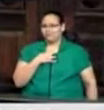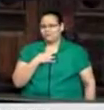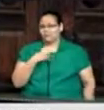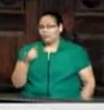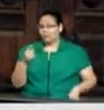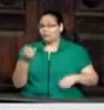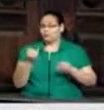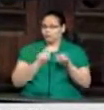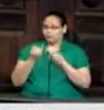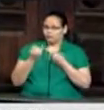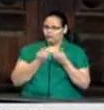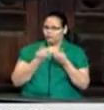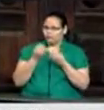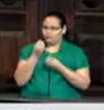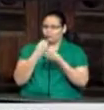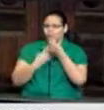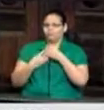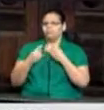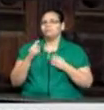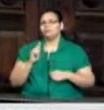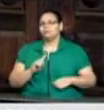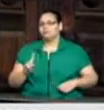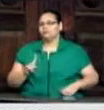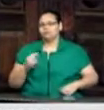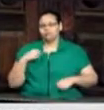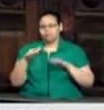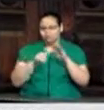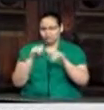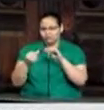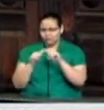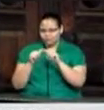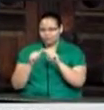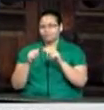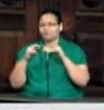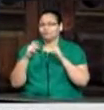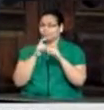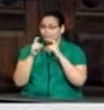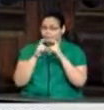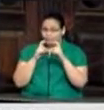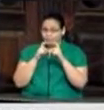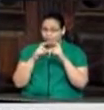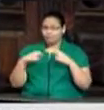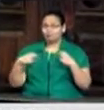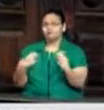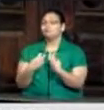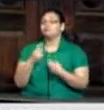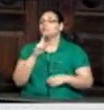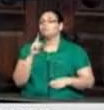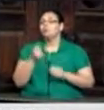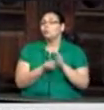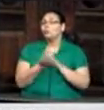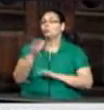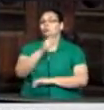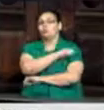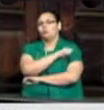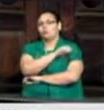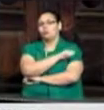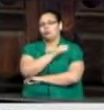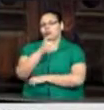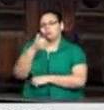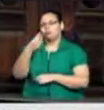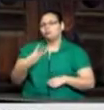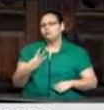as denúncias, não foram chamados para a discussão. Primeira pergunta: quantos alunos dos